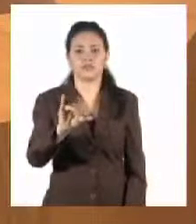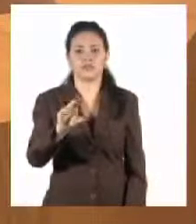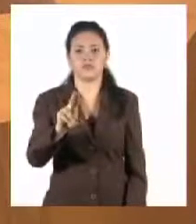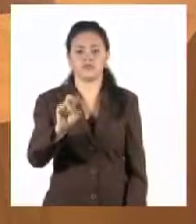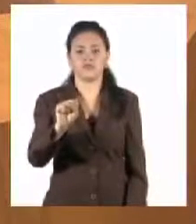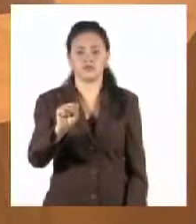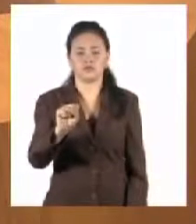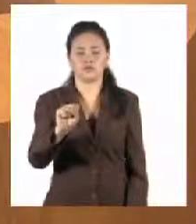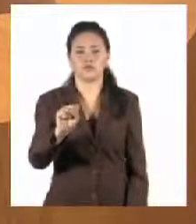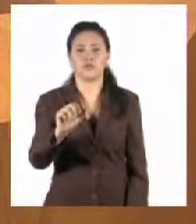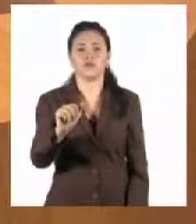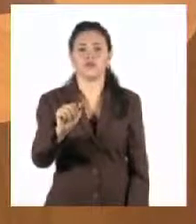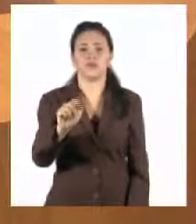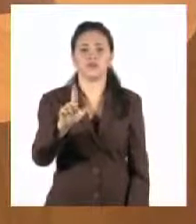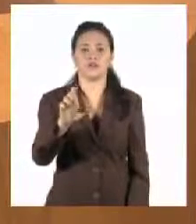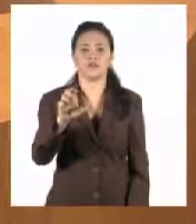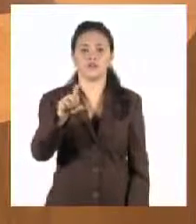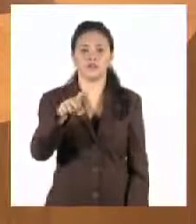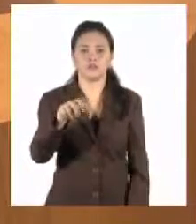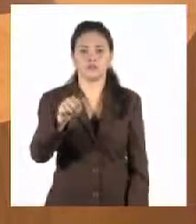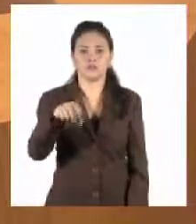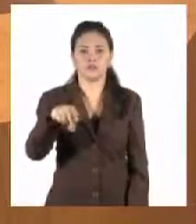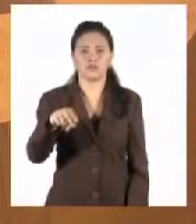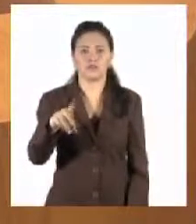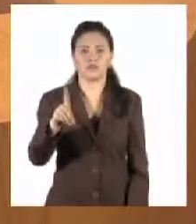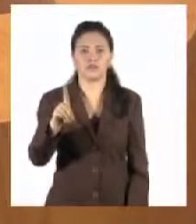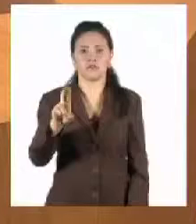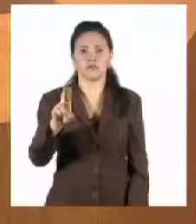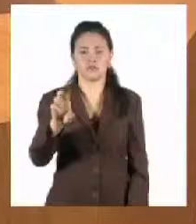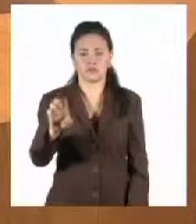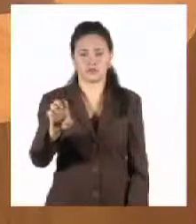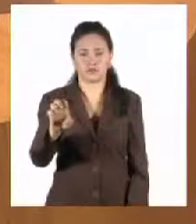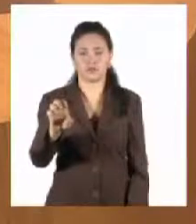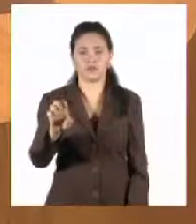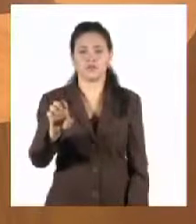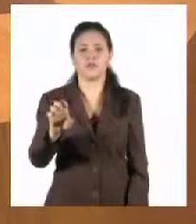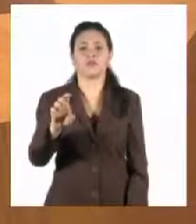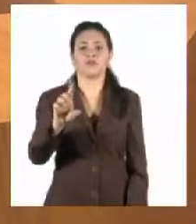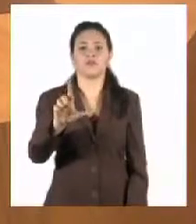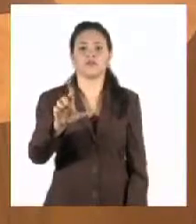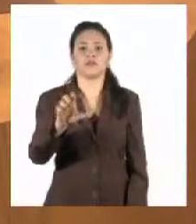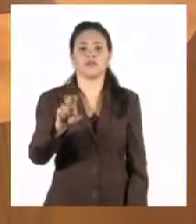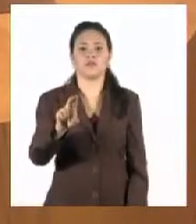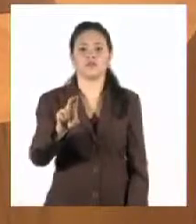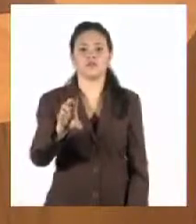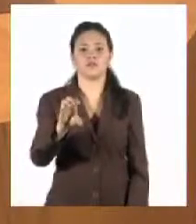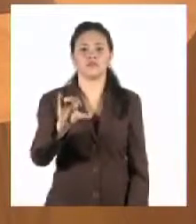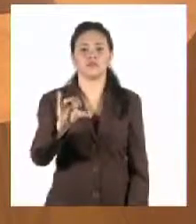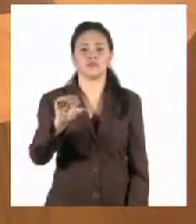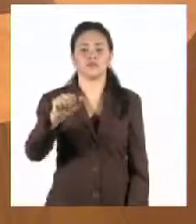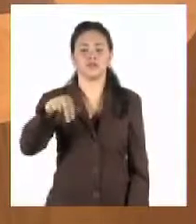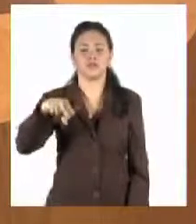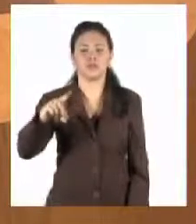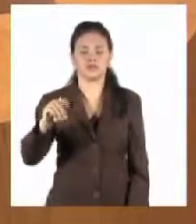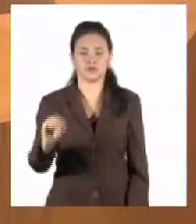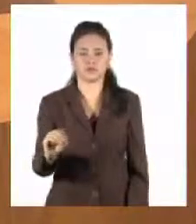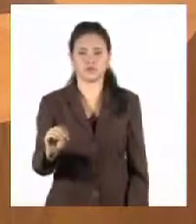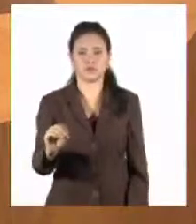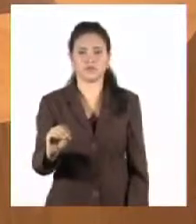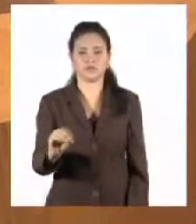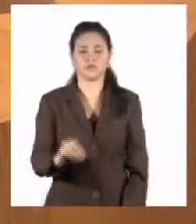deputado Alexandre Almeida e deputado Luciano Leitoa. Nós deliberamos,